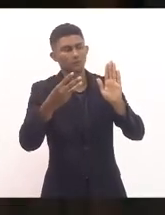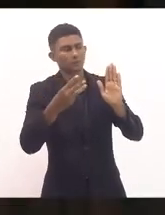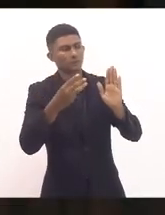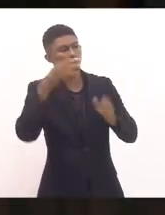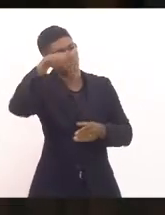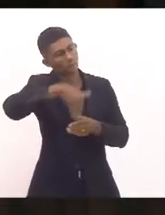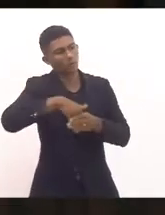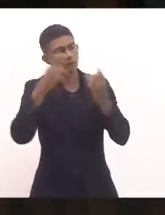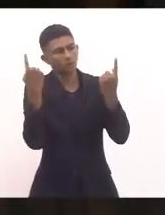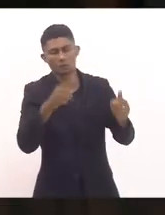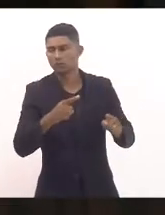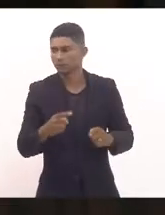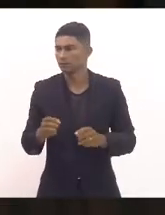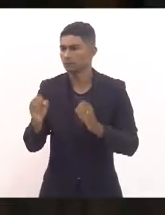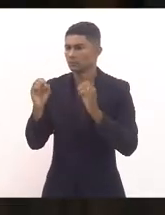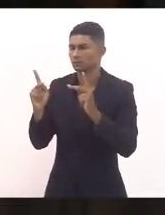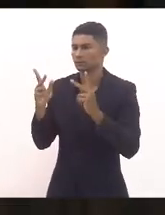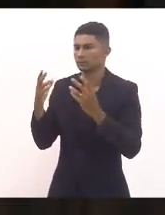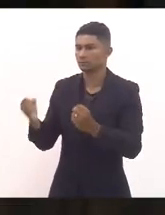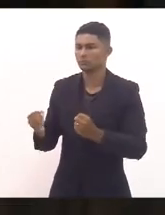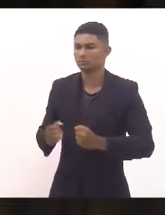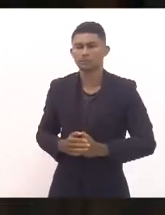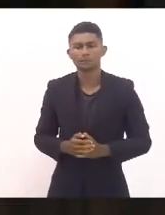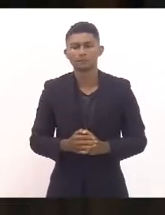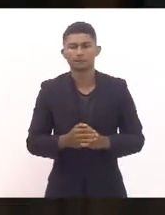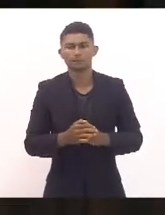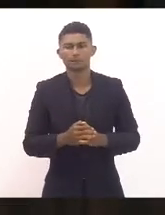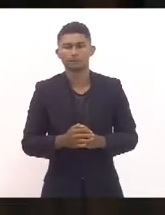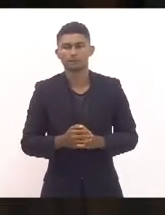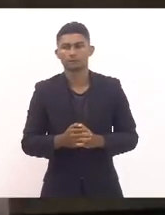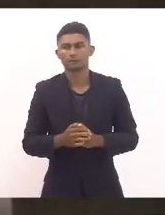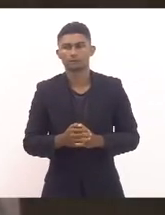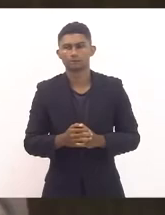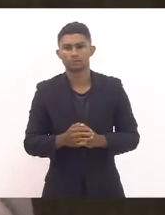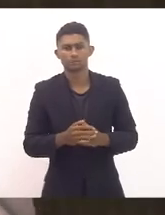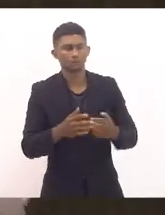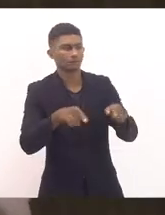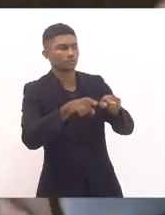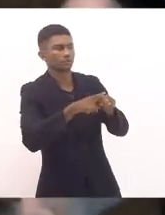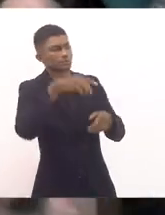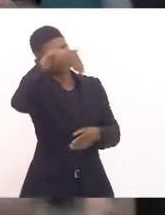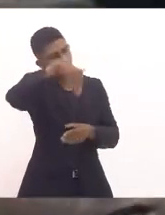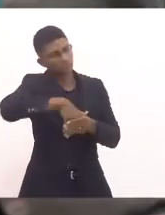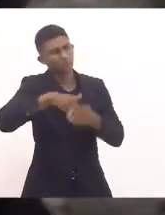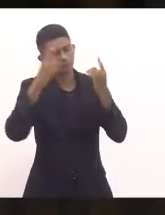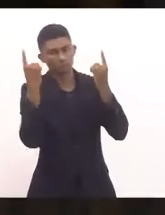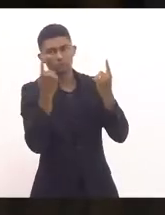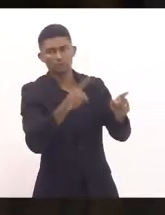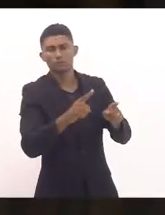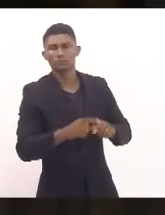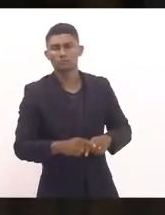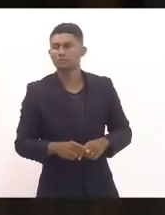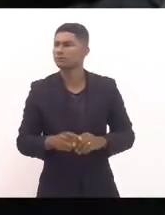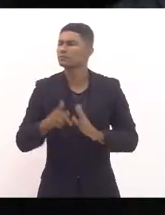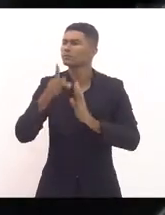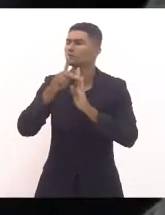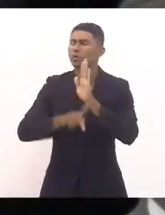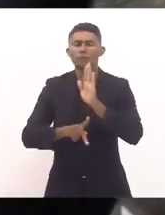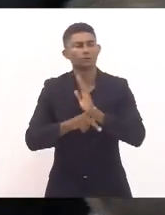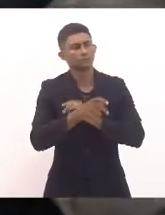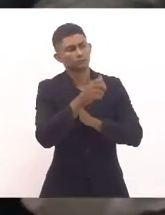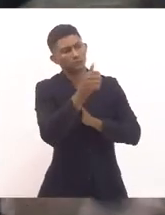defere o pedido de Vossa Excelência. Anuncio. Presidente, só para consignar também voto contrário. Em qual projeto?